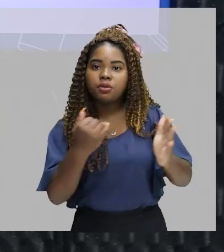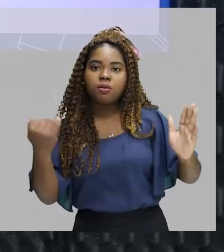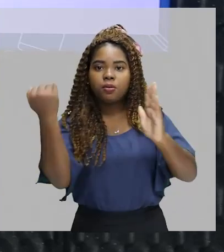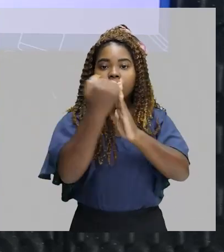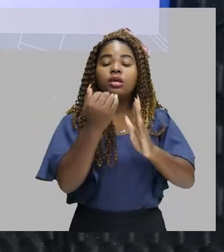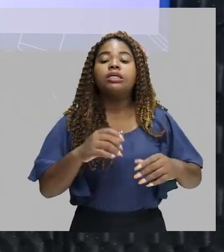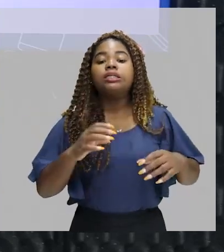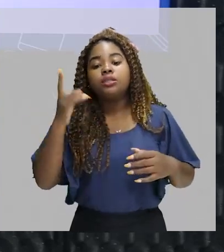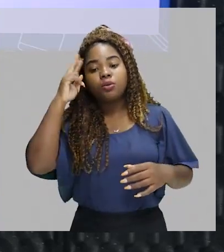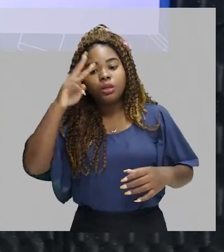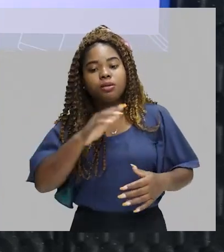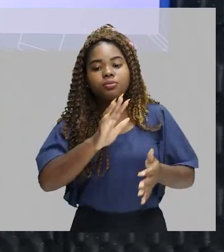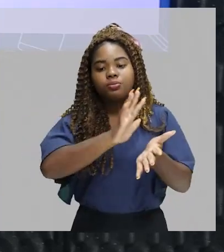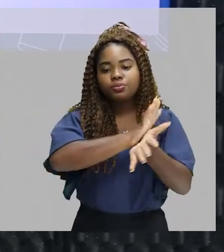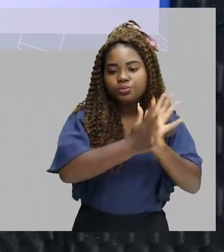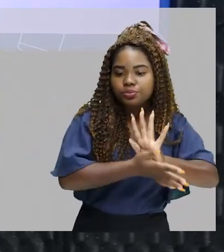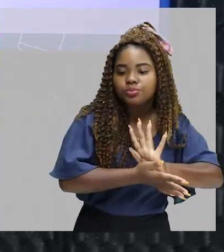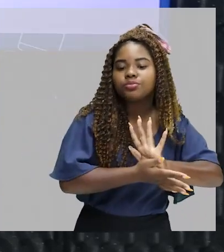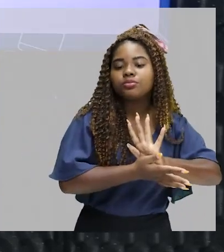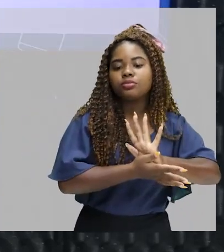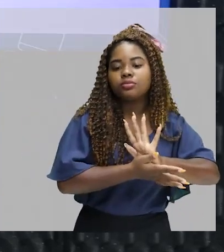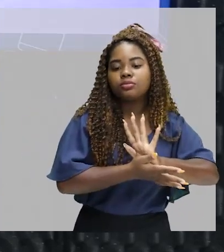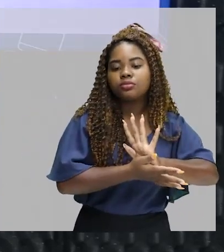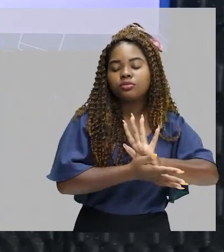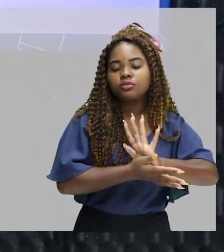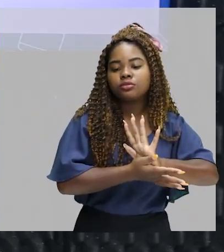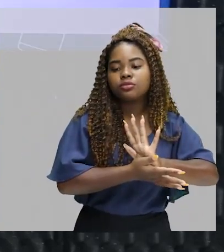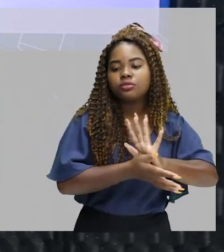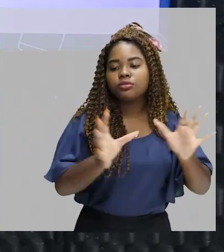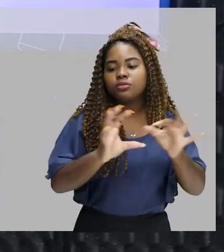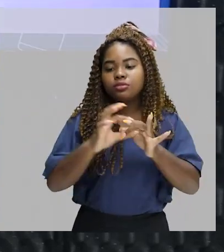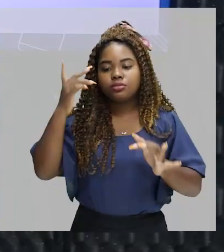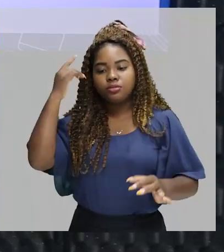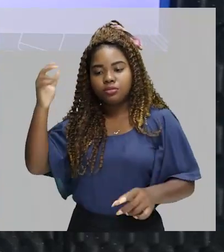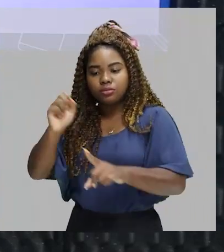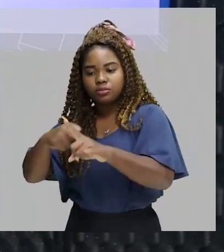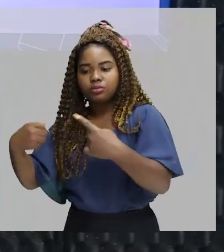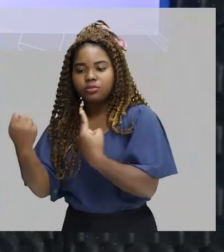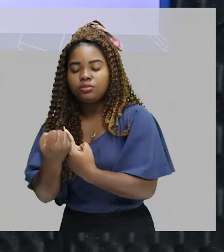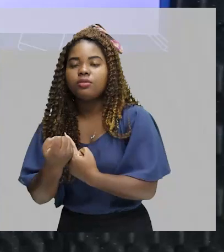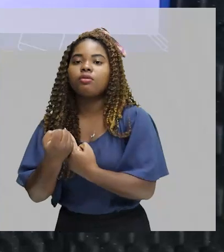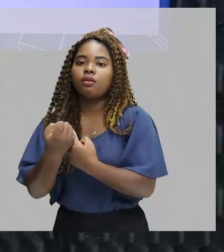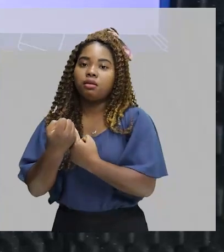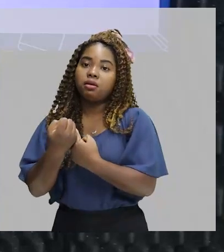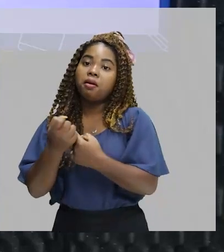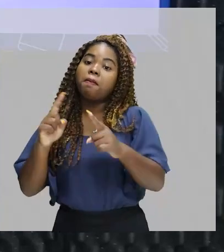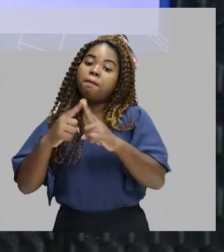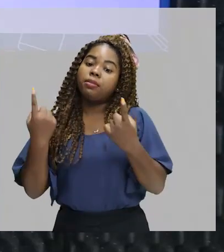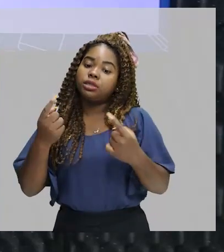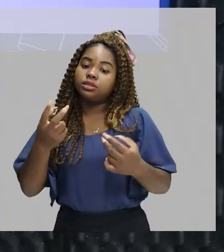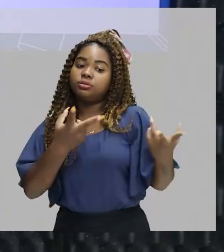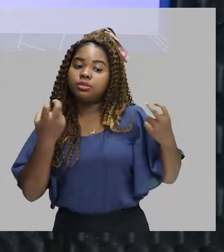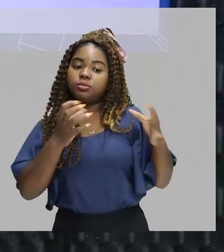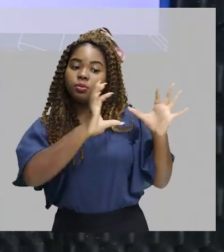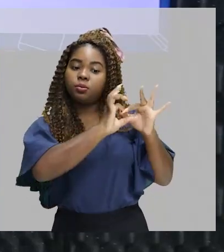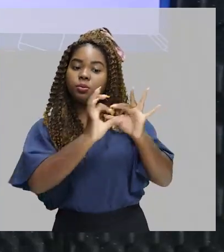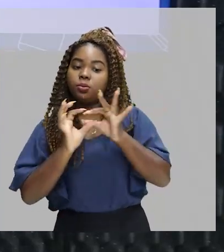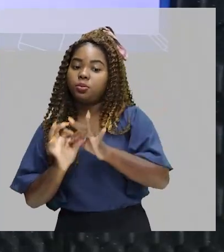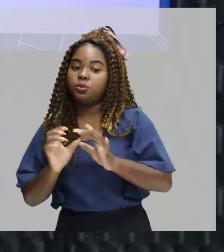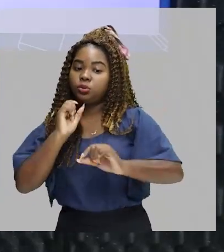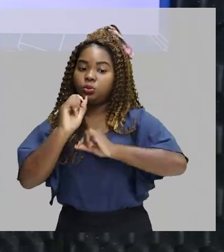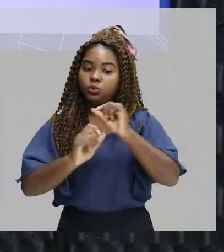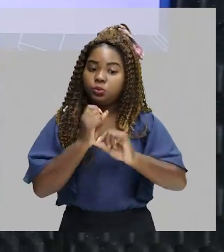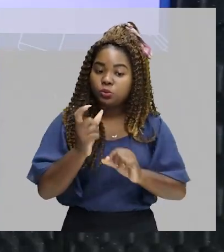faz parte de uma construção histórica e social. Logo, a gente tem que considerar o contexto daquilo que